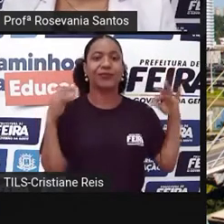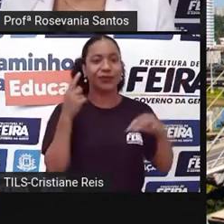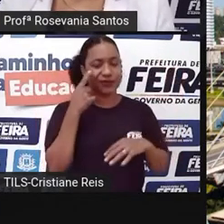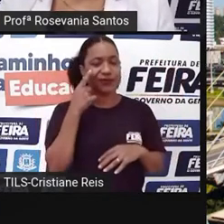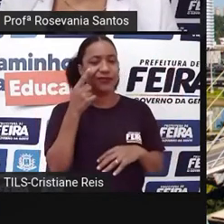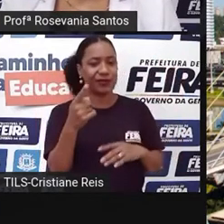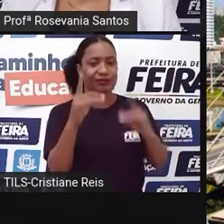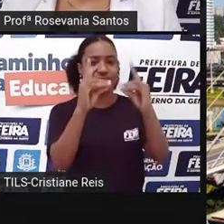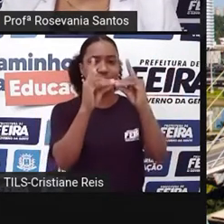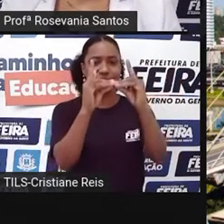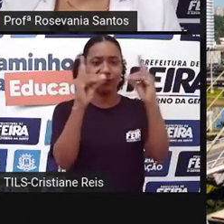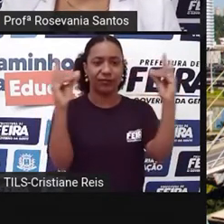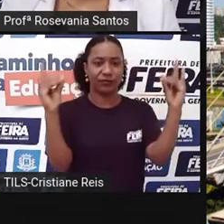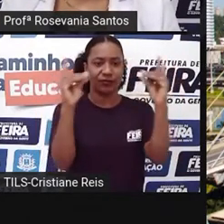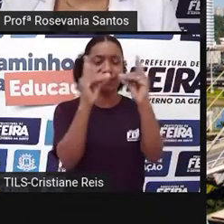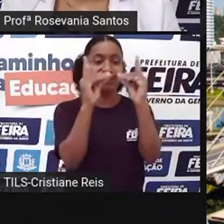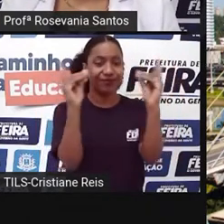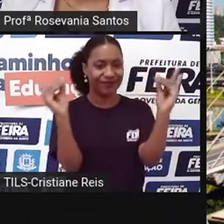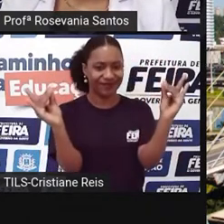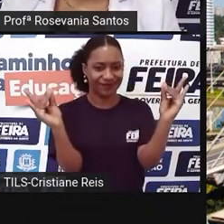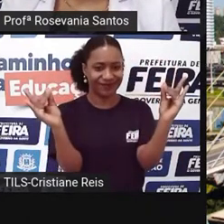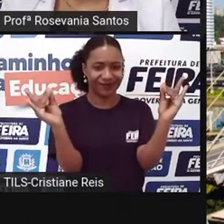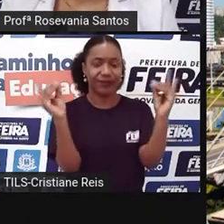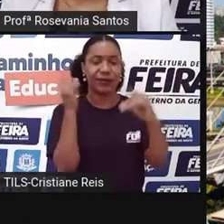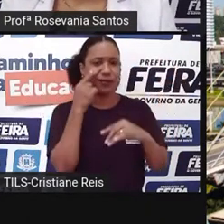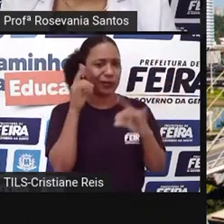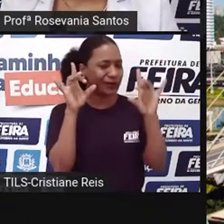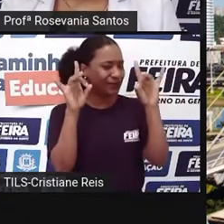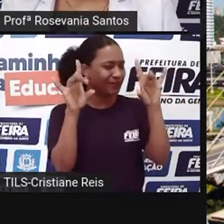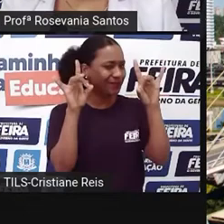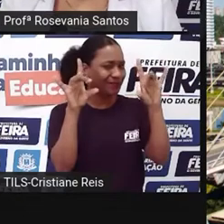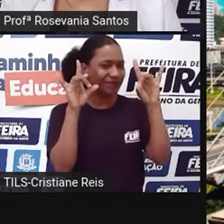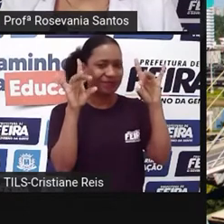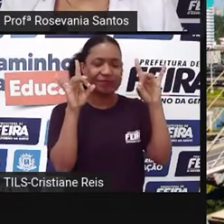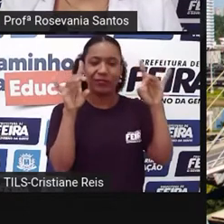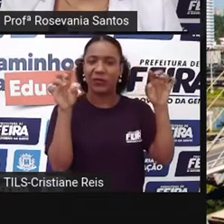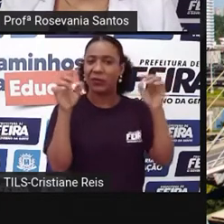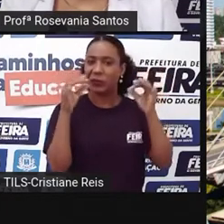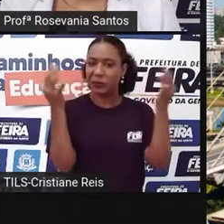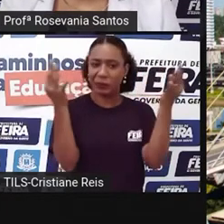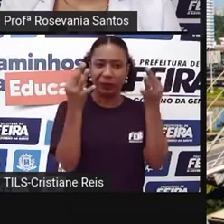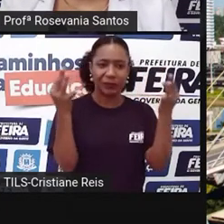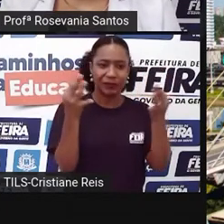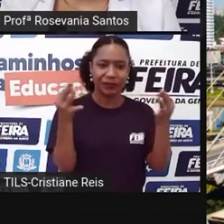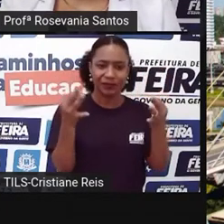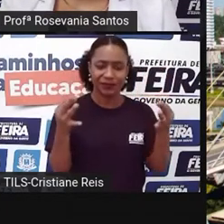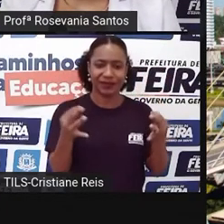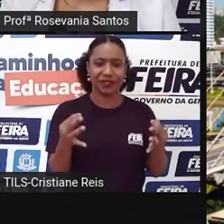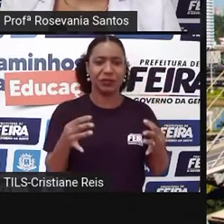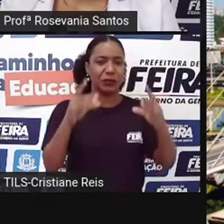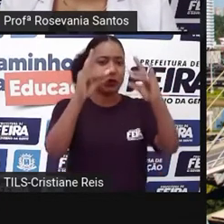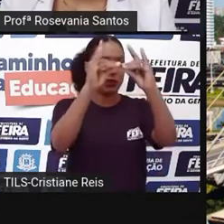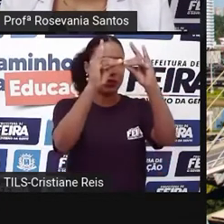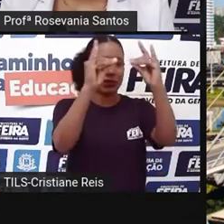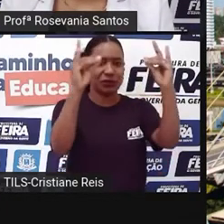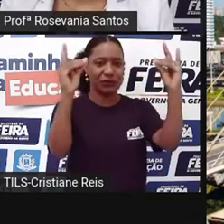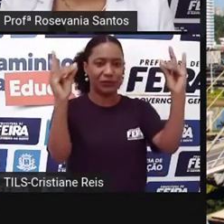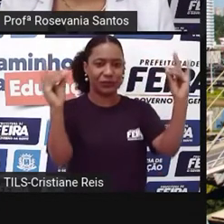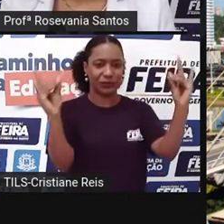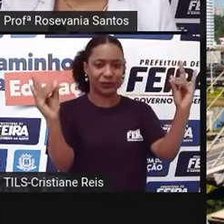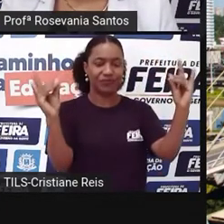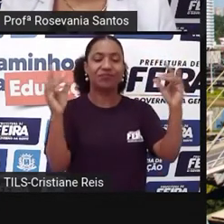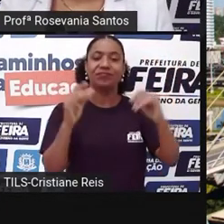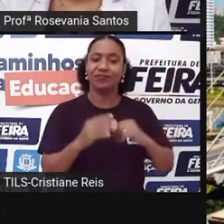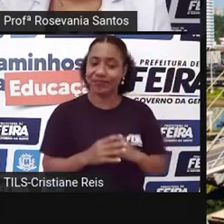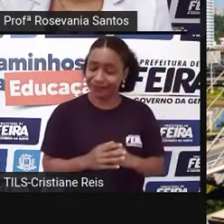estaiada, né, onde você tem aí essa arquitetura belíssima, só para chamar a atenção da nossa, né,